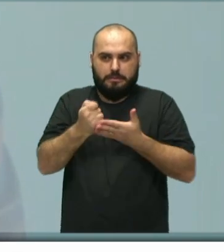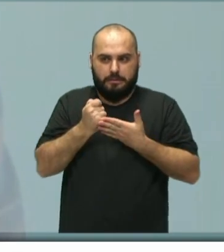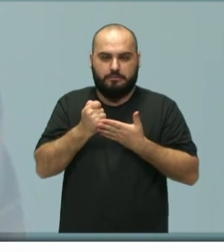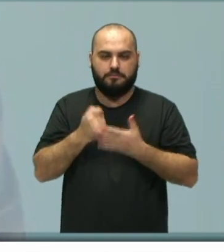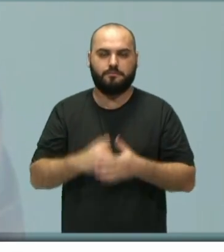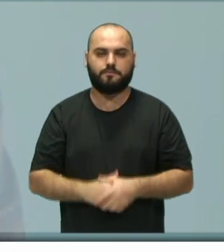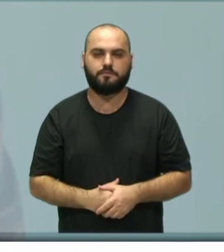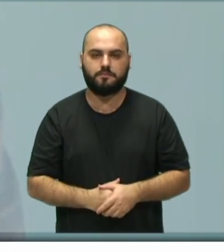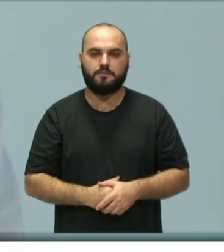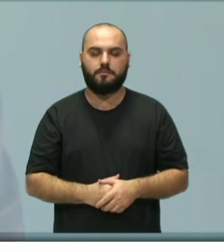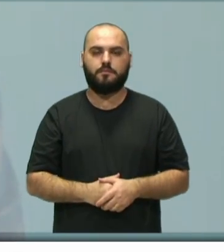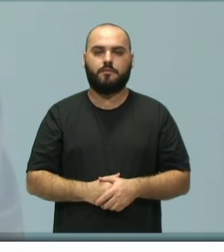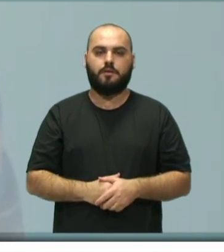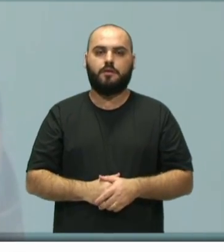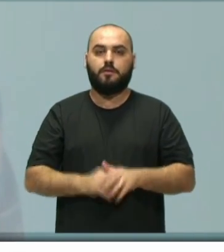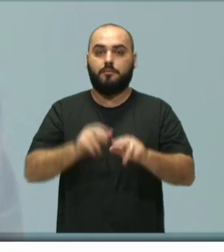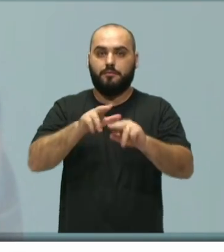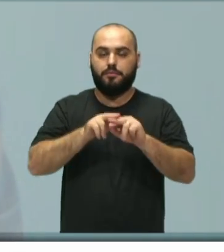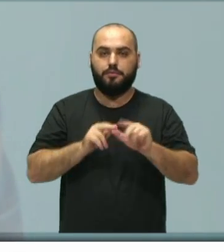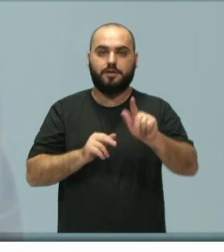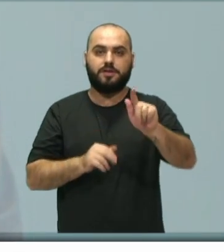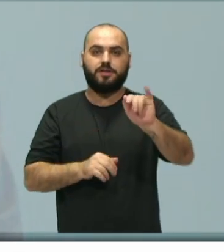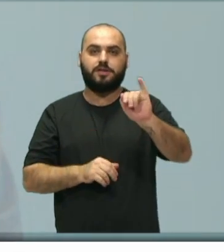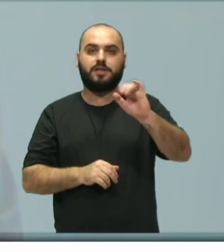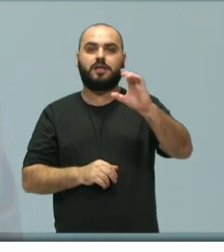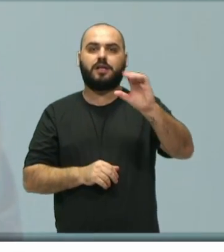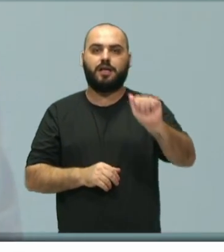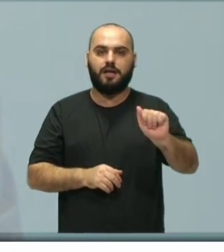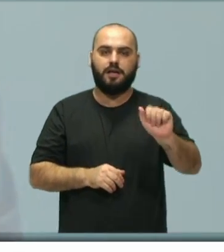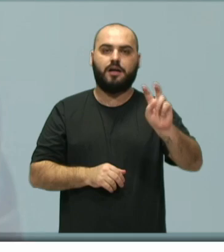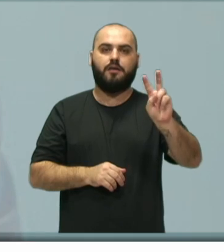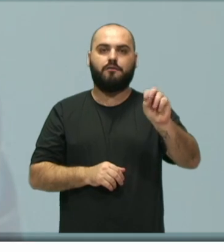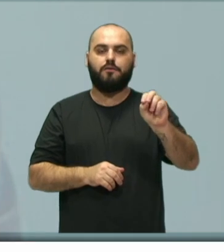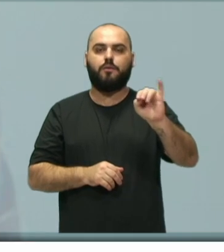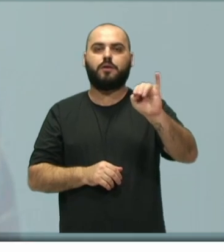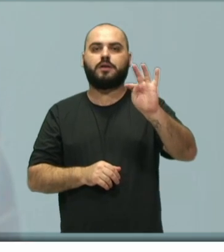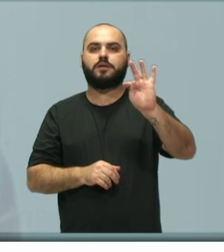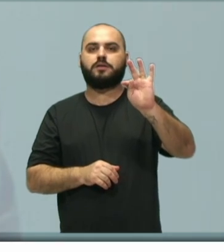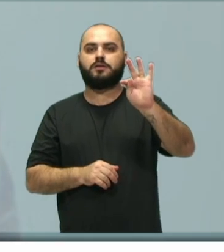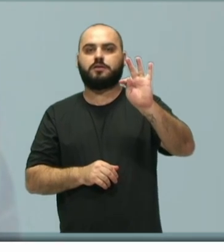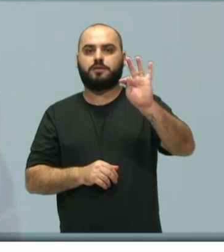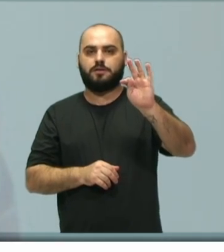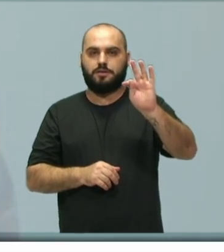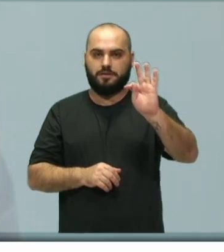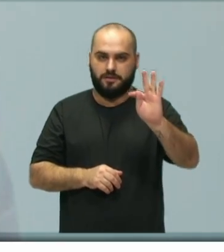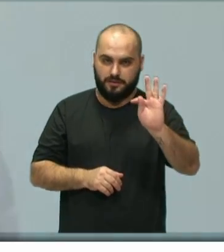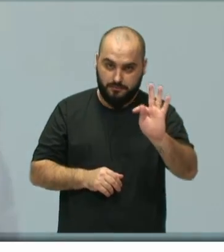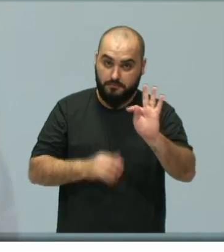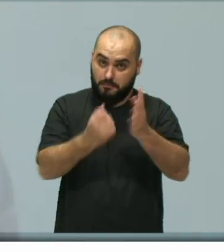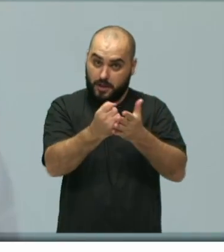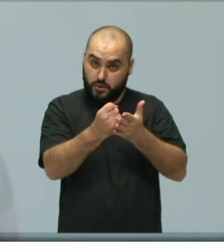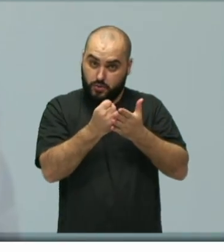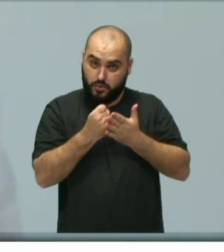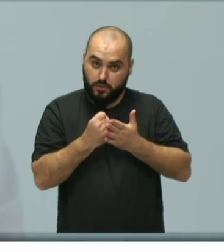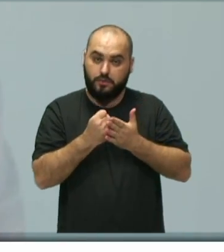a Gica Voit me ajudou a produzi-lo e me inscrevemos no edital e eu fui